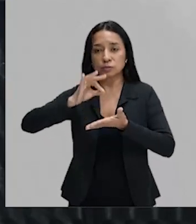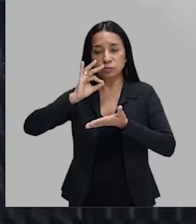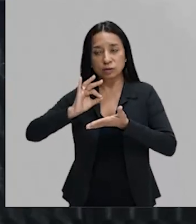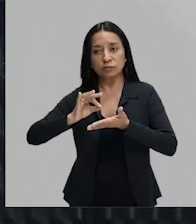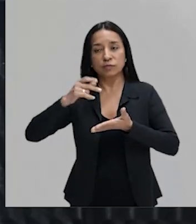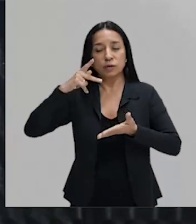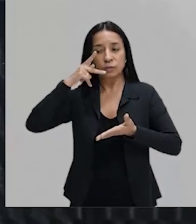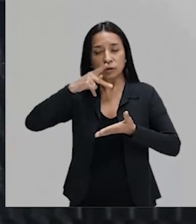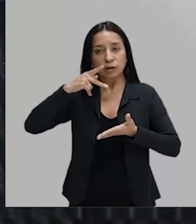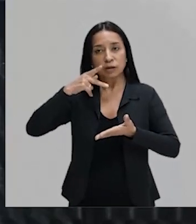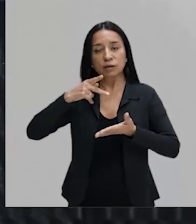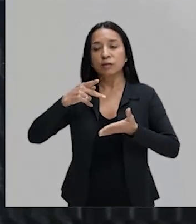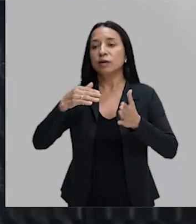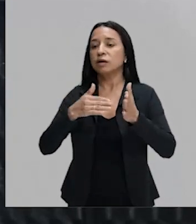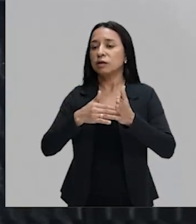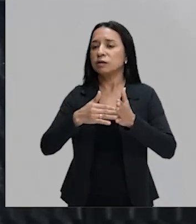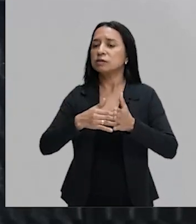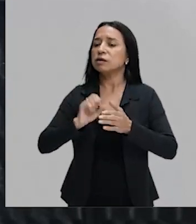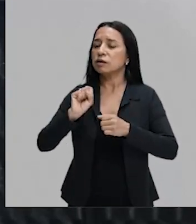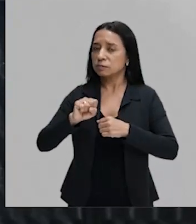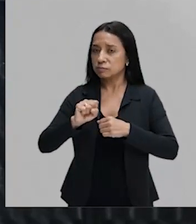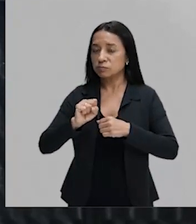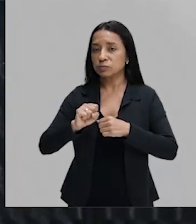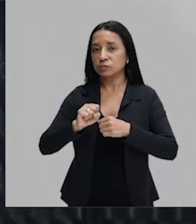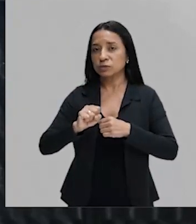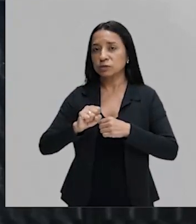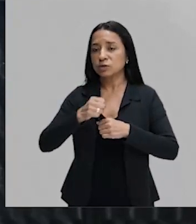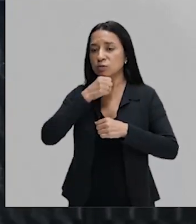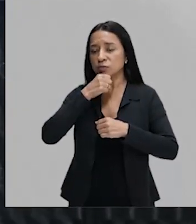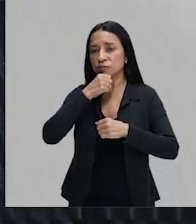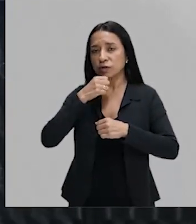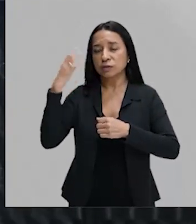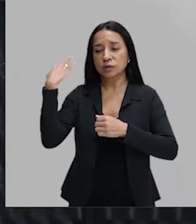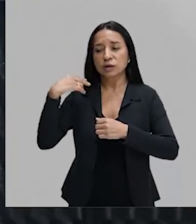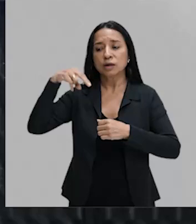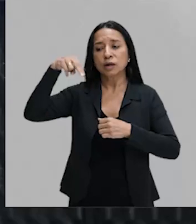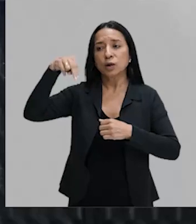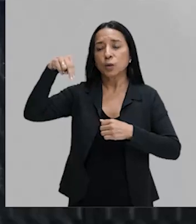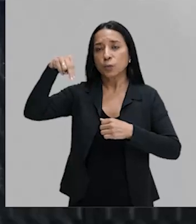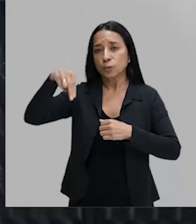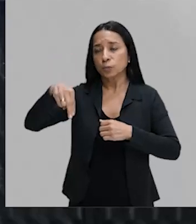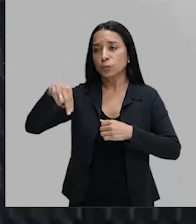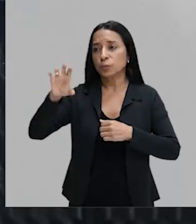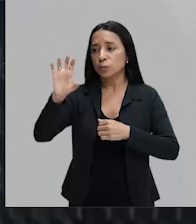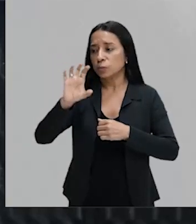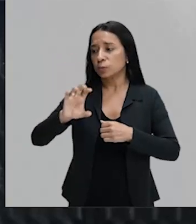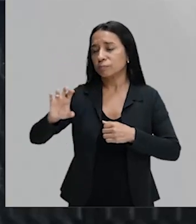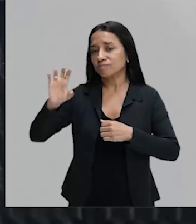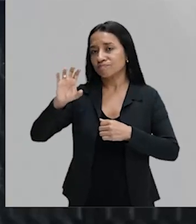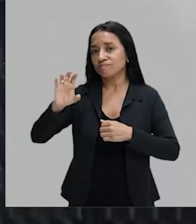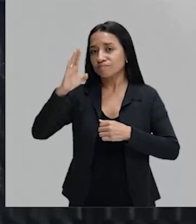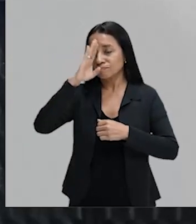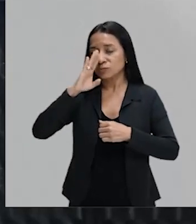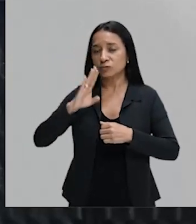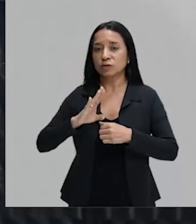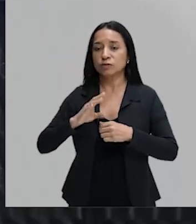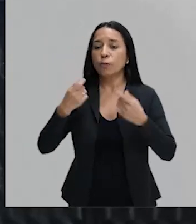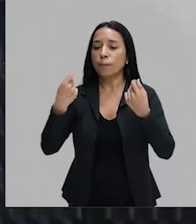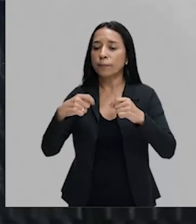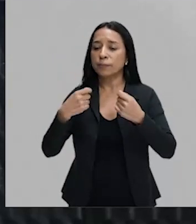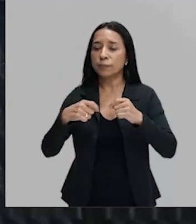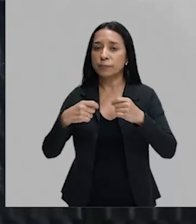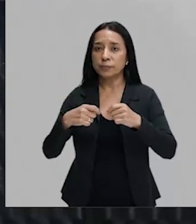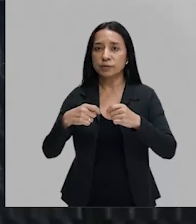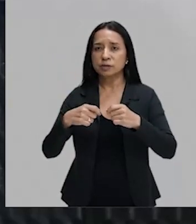do Paraíba, ou até mesmo aqueles velhos senhores de engenho do Nordeste brasileiro, ok? Entretanto, é preciso